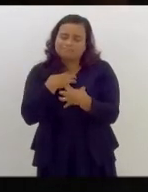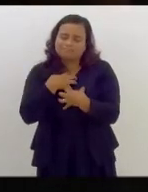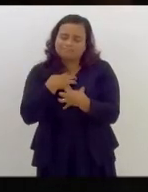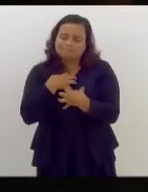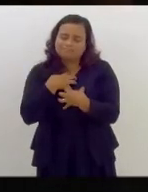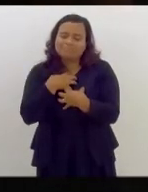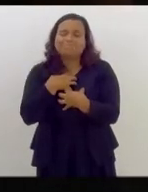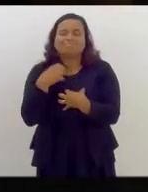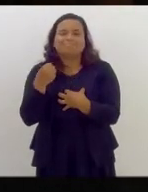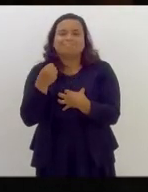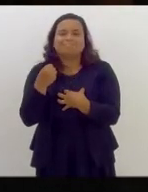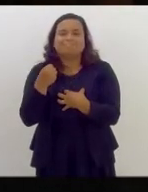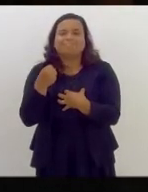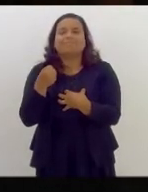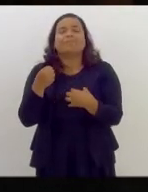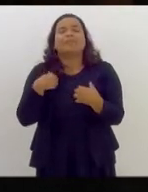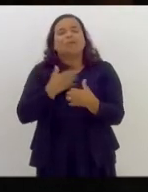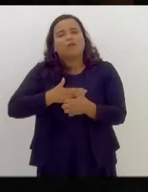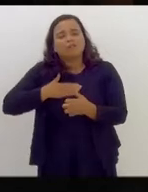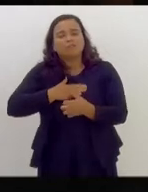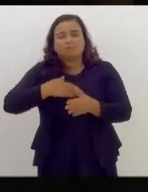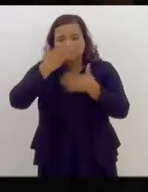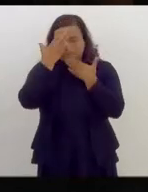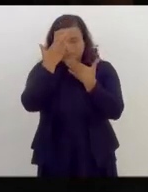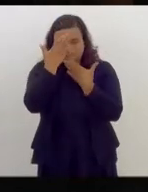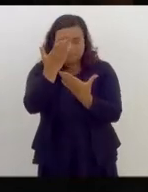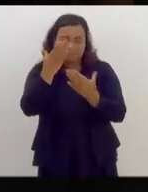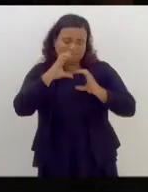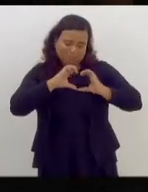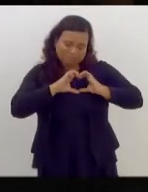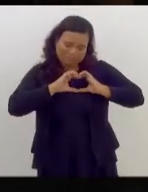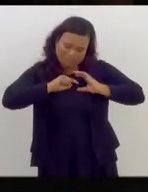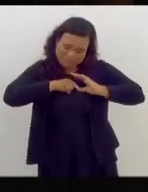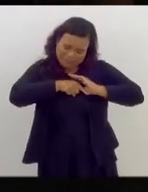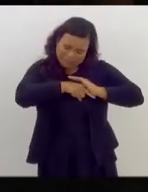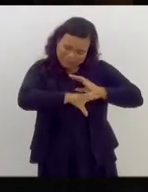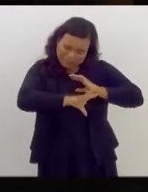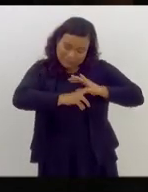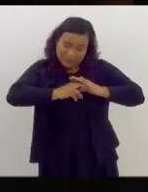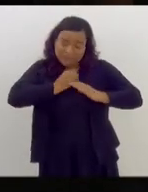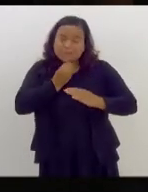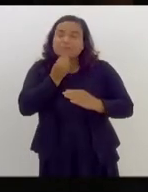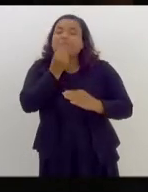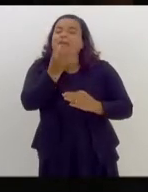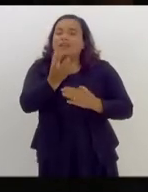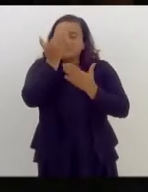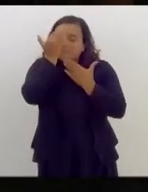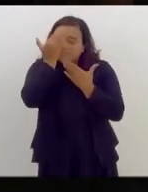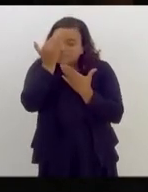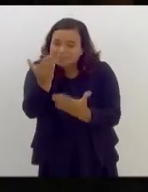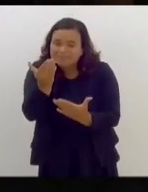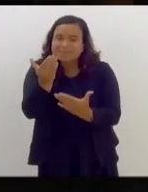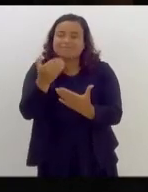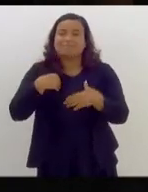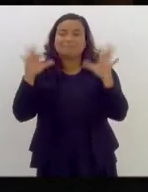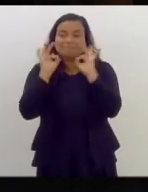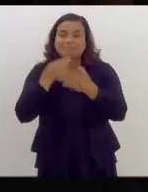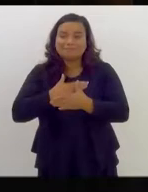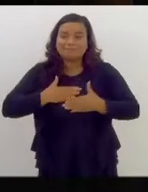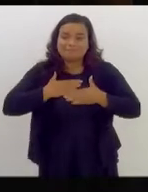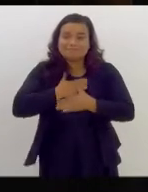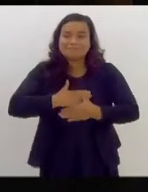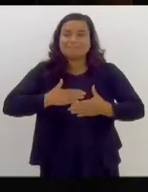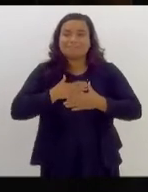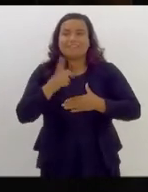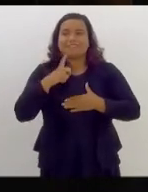de agradecer, deputado, do fundo do meu coração, pois tamanha honraria está sendo como um